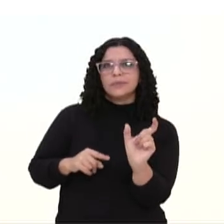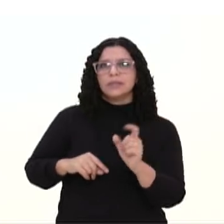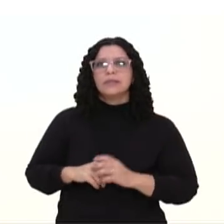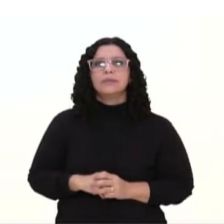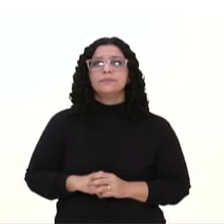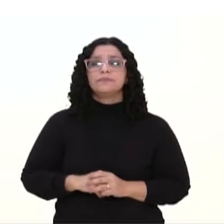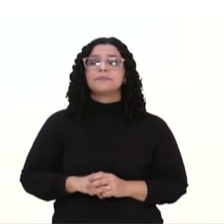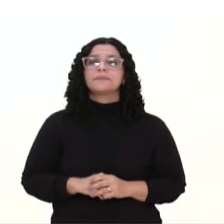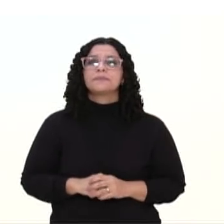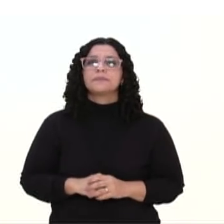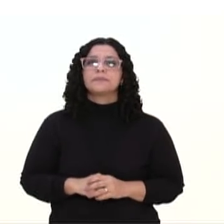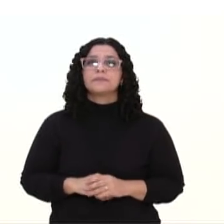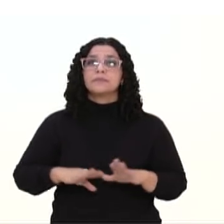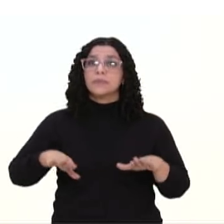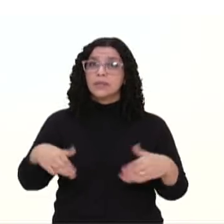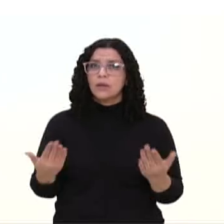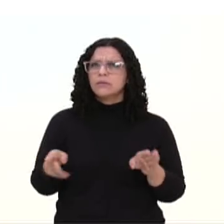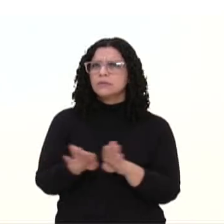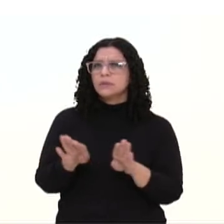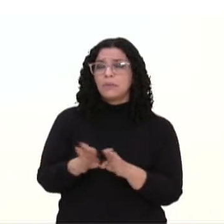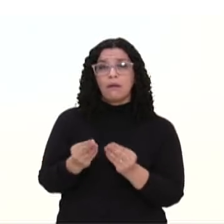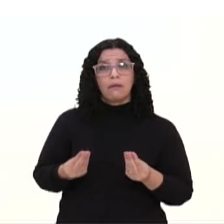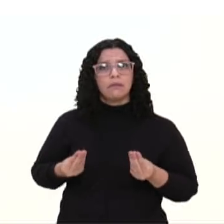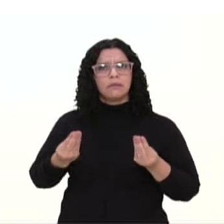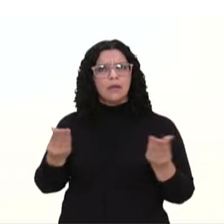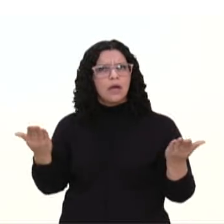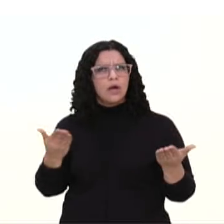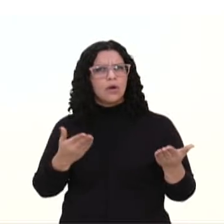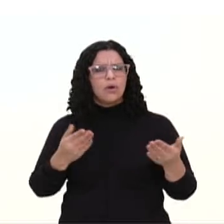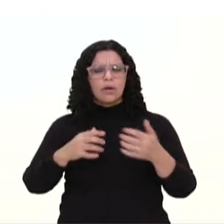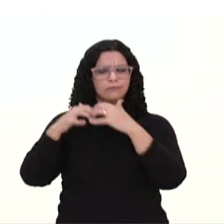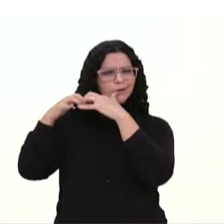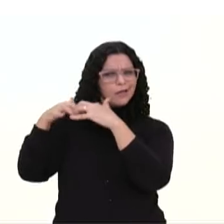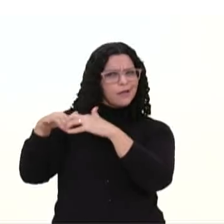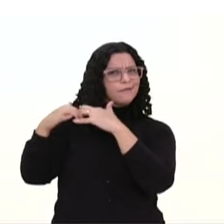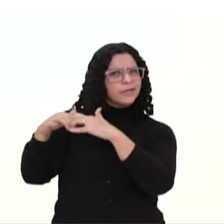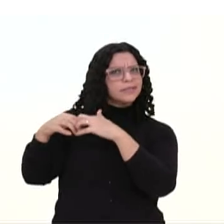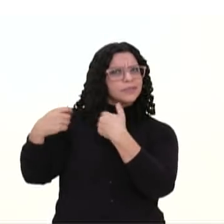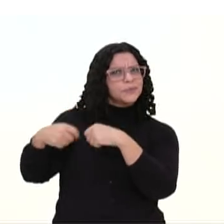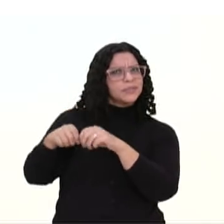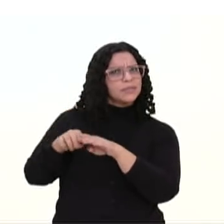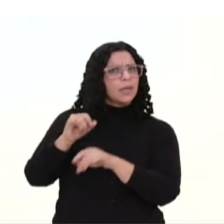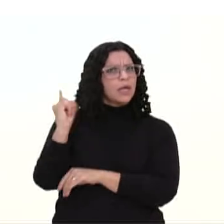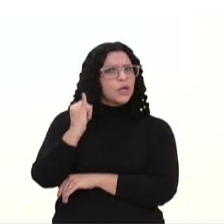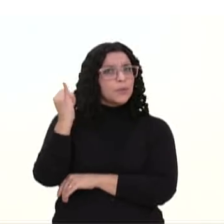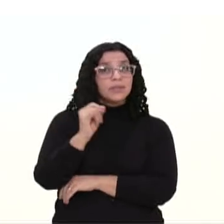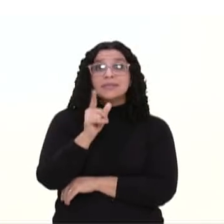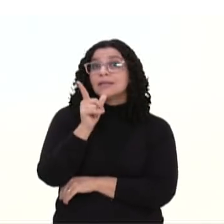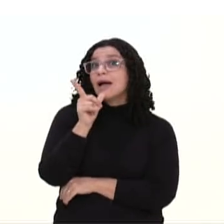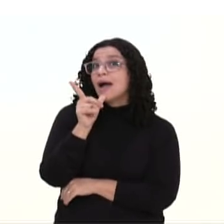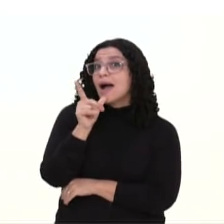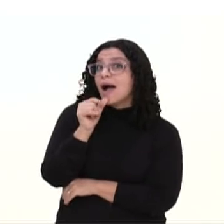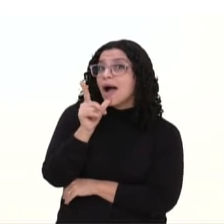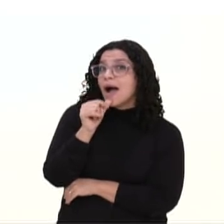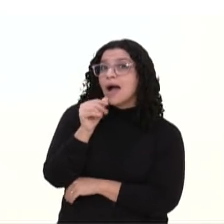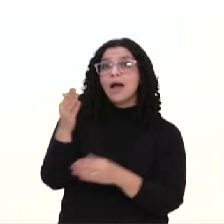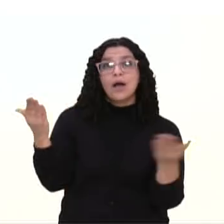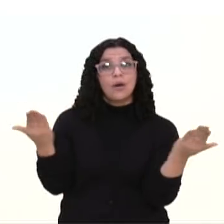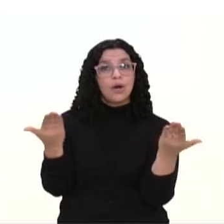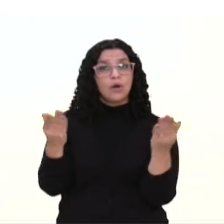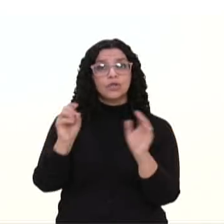palavras ou expressões. Proporcionar um momento de reflexão sobre a importância da água a partir